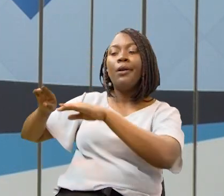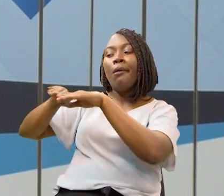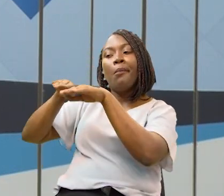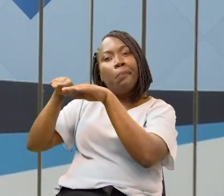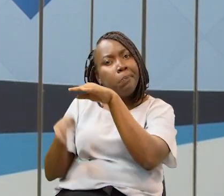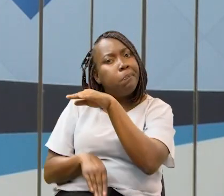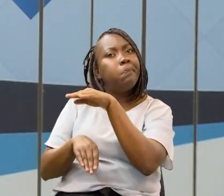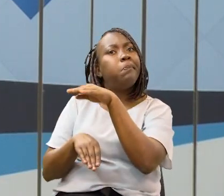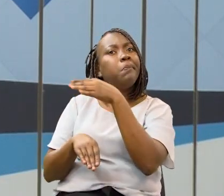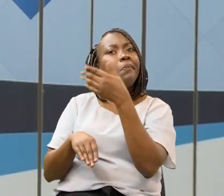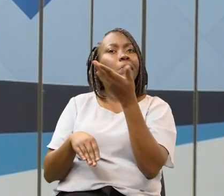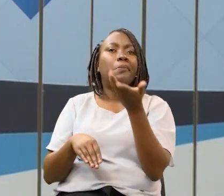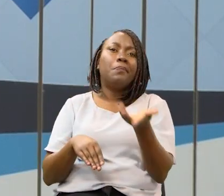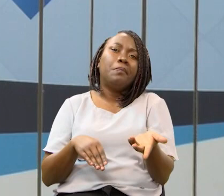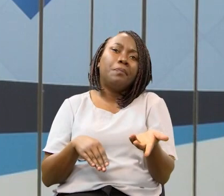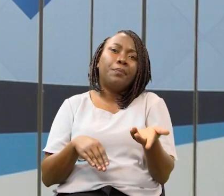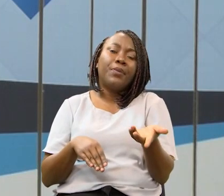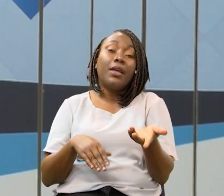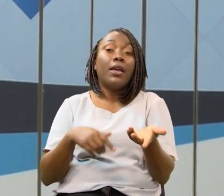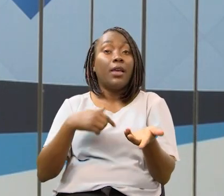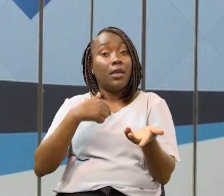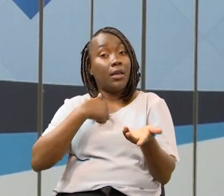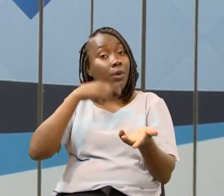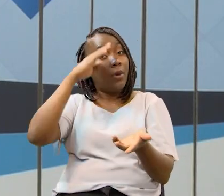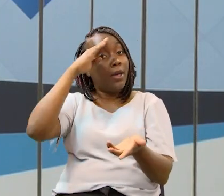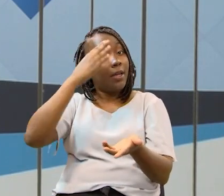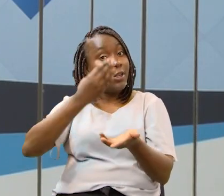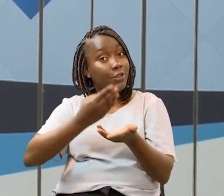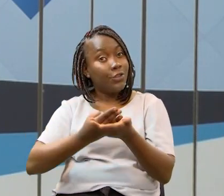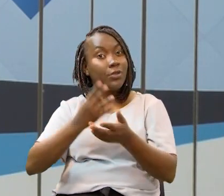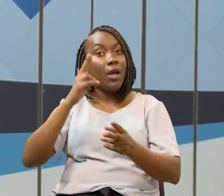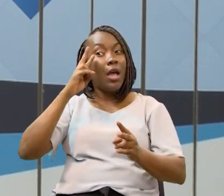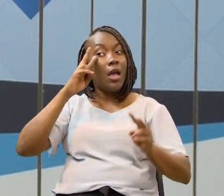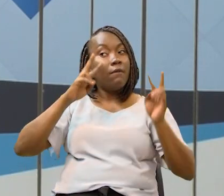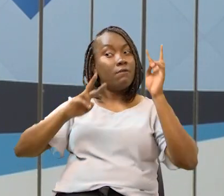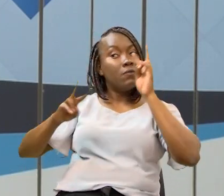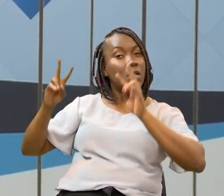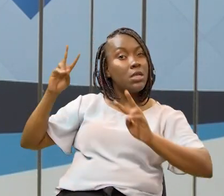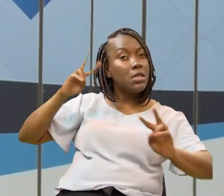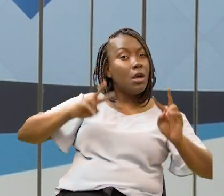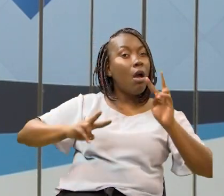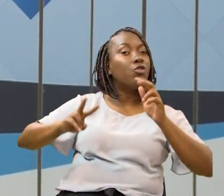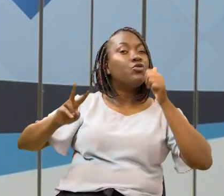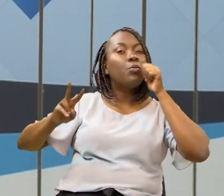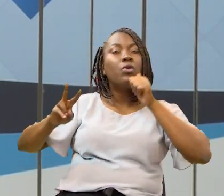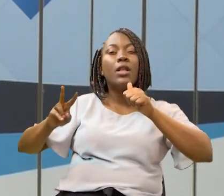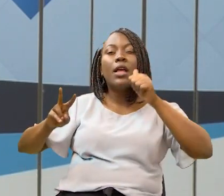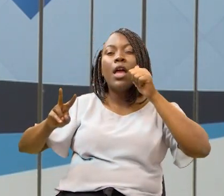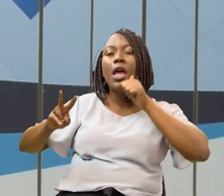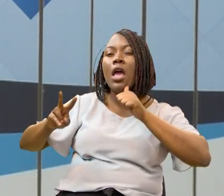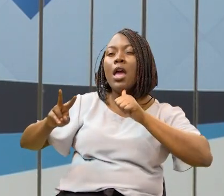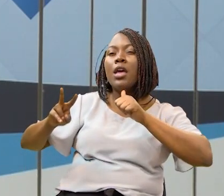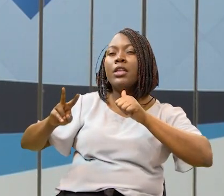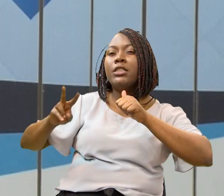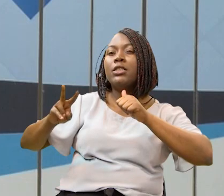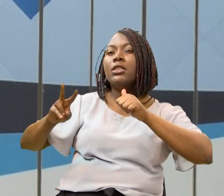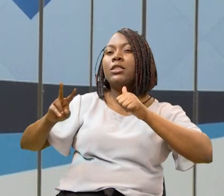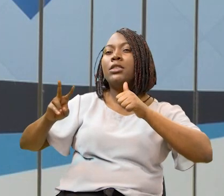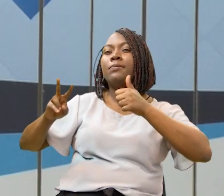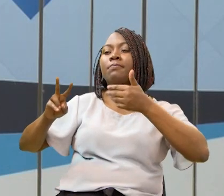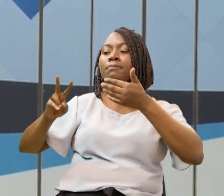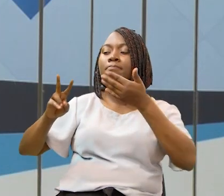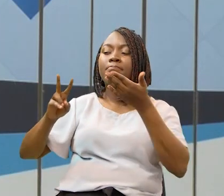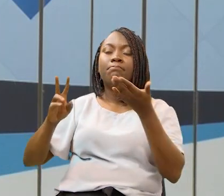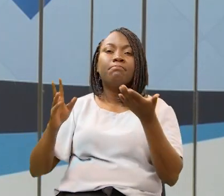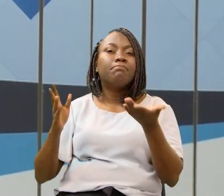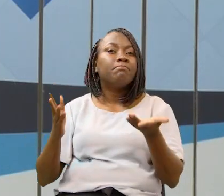Sempre subalternas. Então, eu acredito que essa visão de mulheres, né?